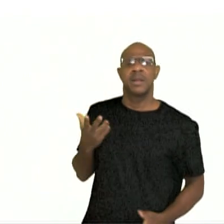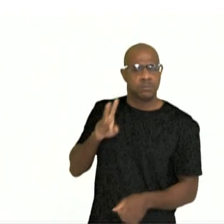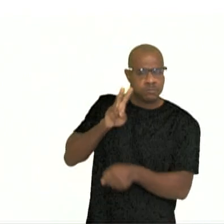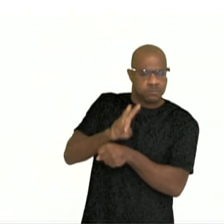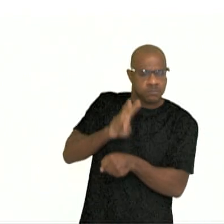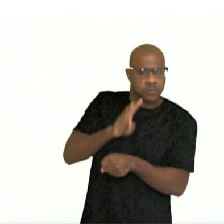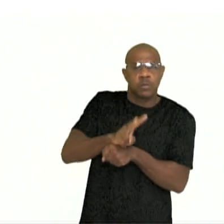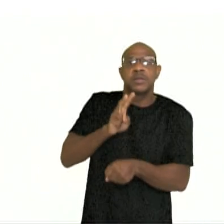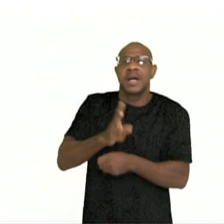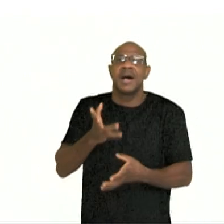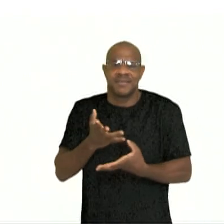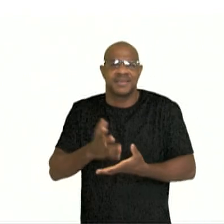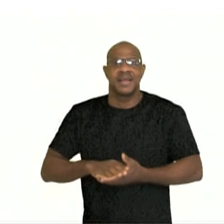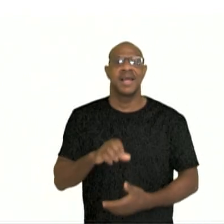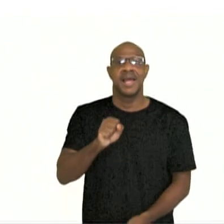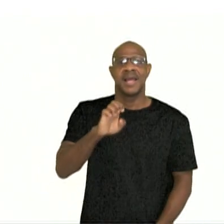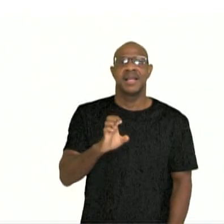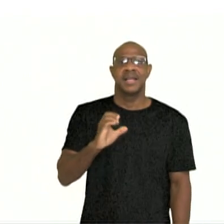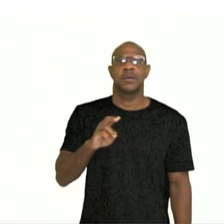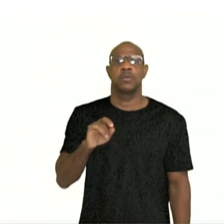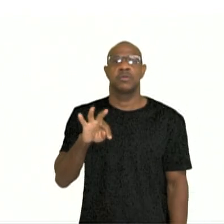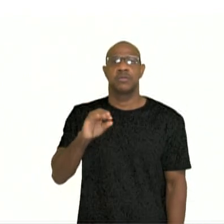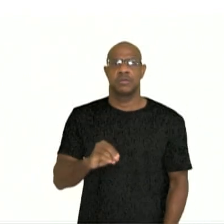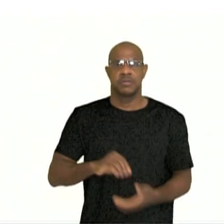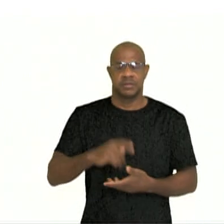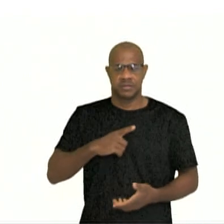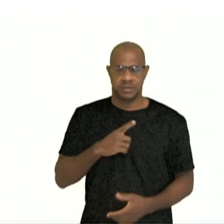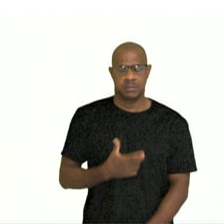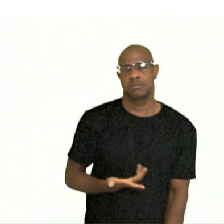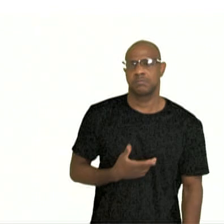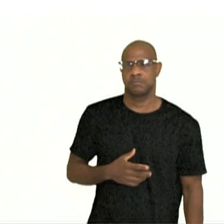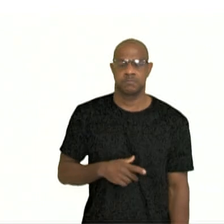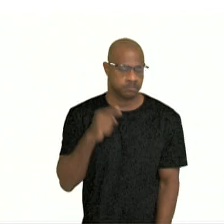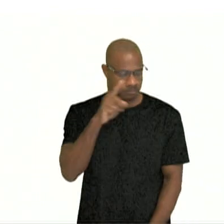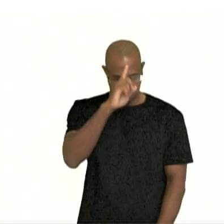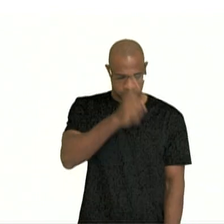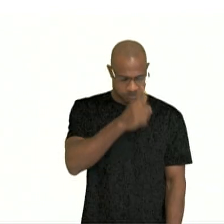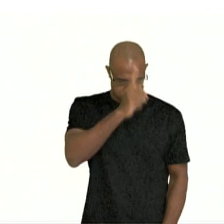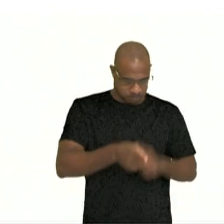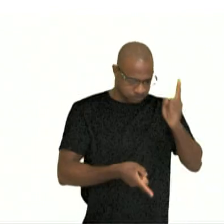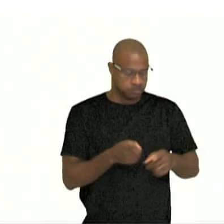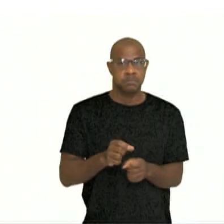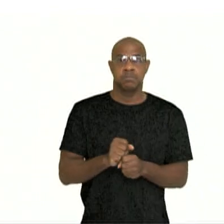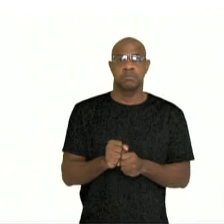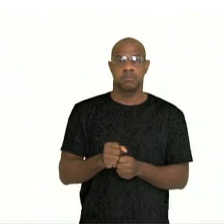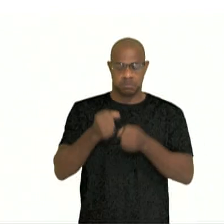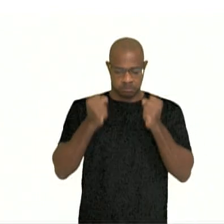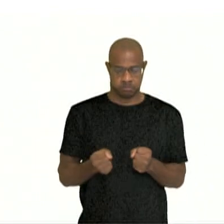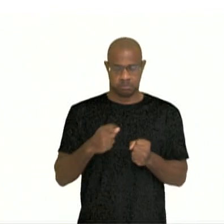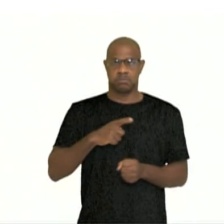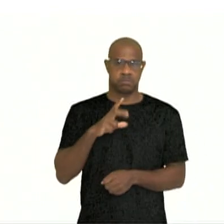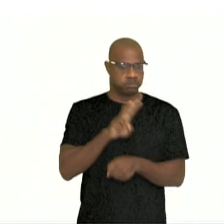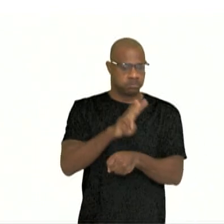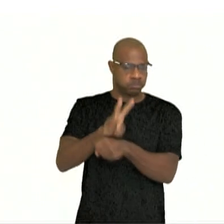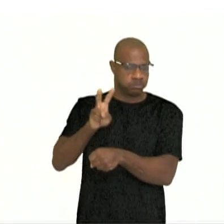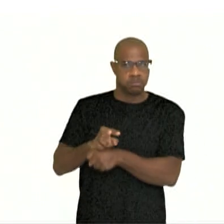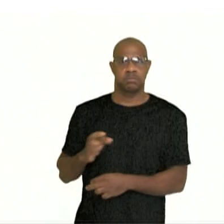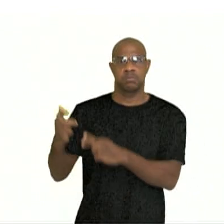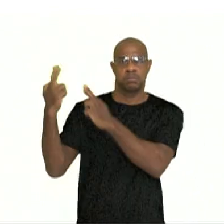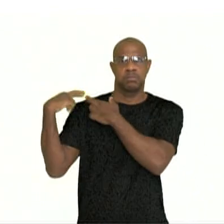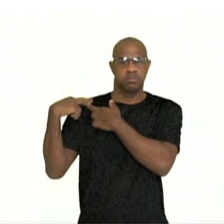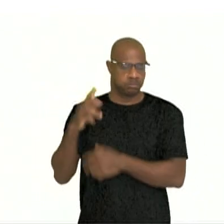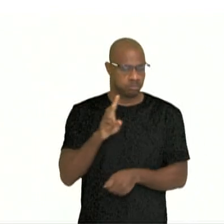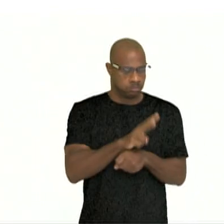executivo. A gente tinha um mandato de 1 ano para os cônsuls e eles dividiam o poder, eles eram 2. Um vai ficar responsável